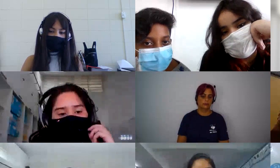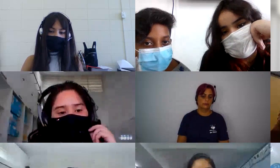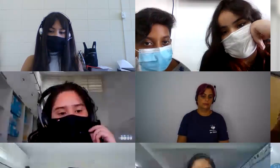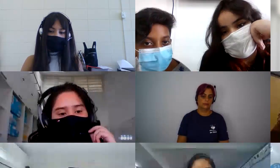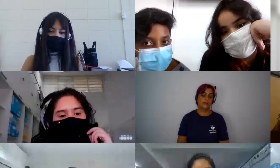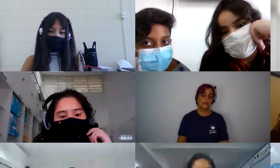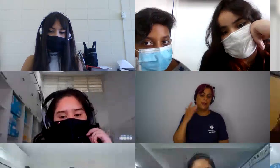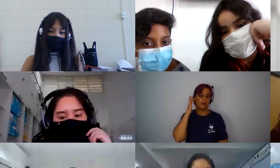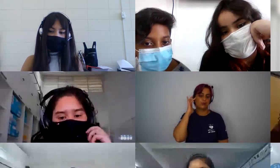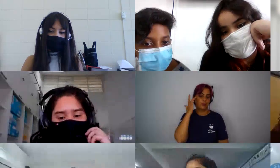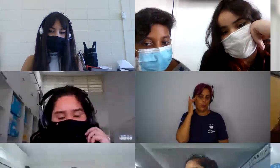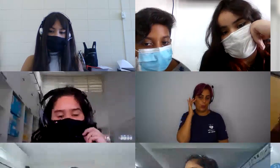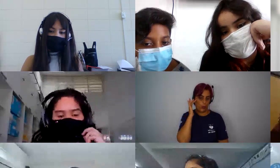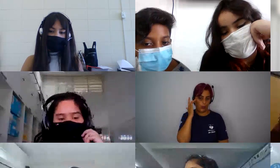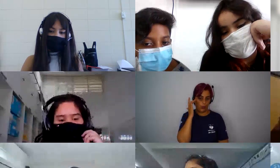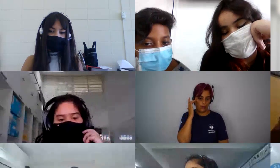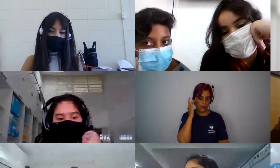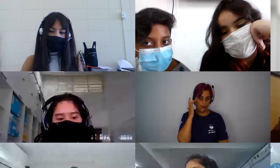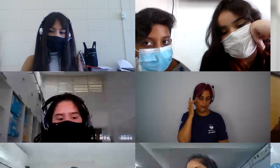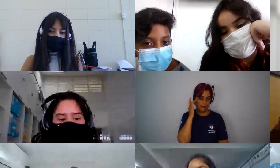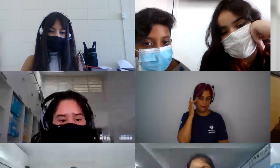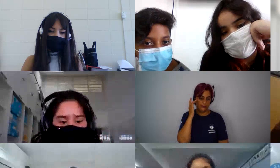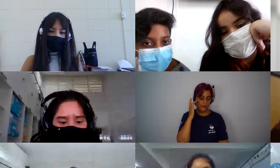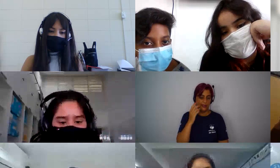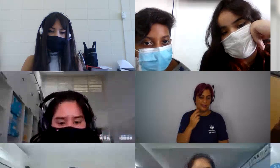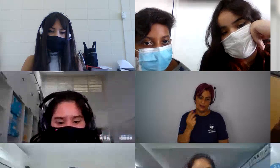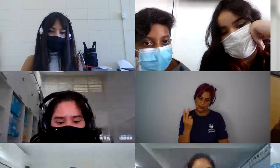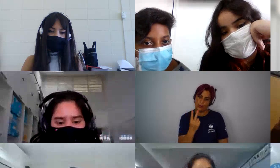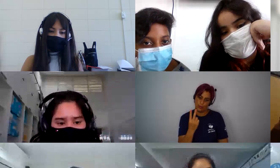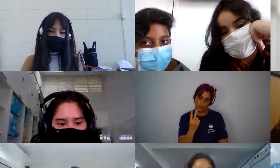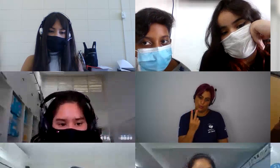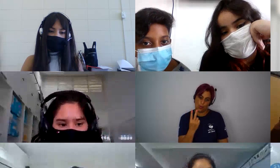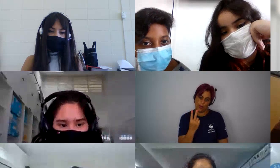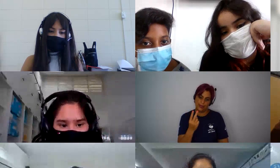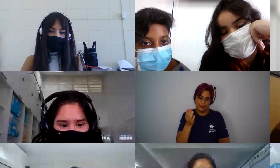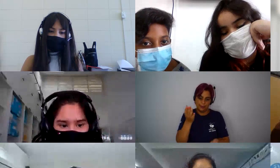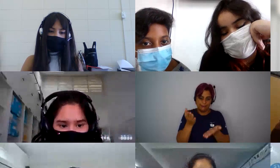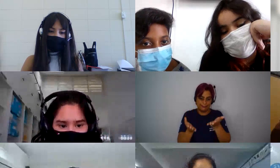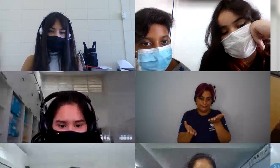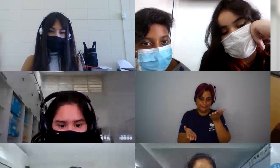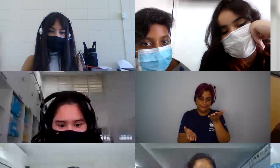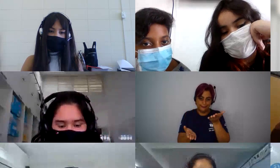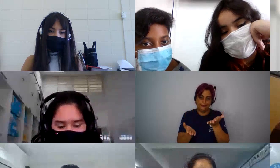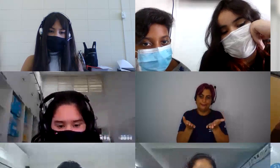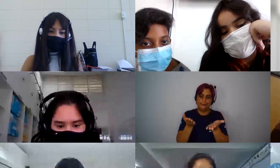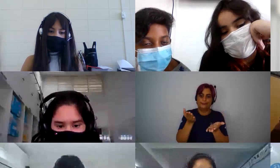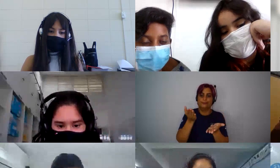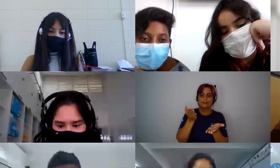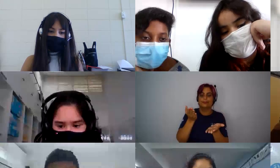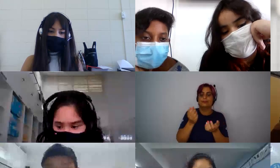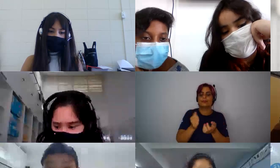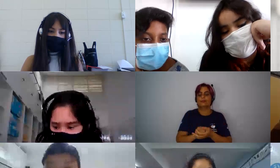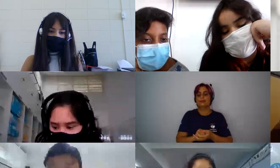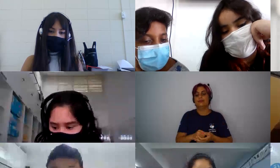Eu acho que um pouco dos dois também, equilibrado. Equilibrado. Tem uma sala que tem